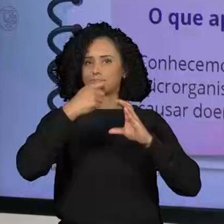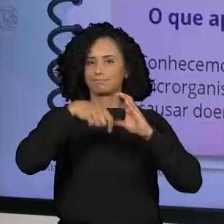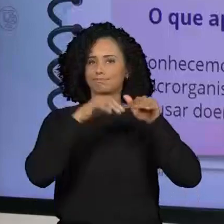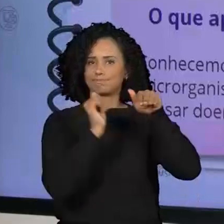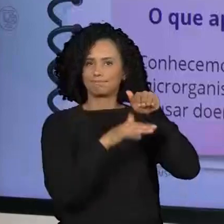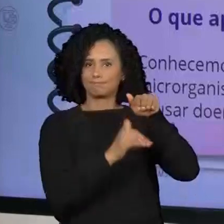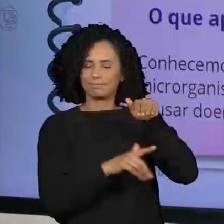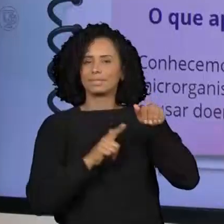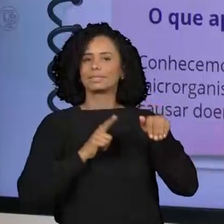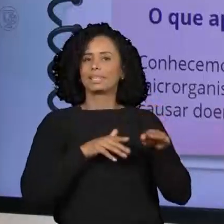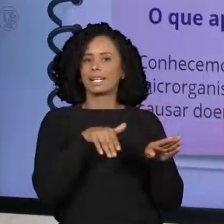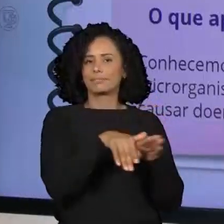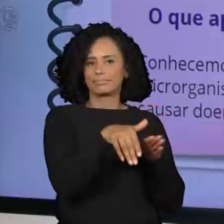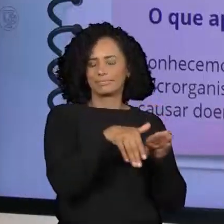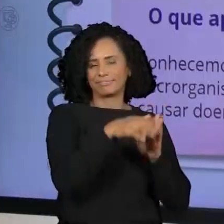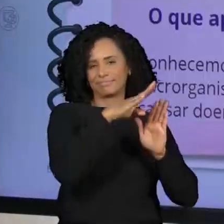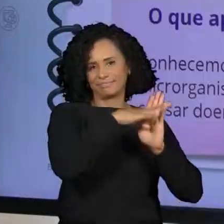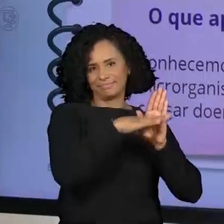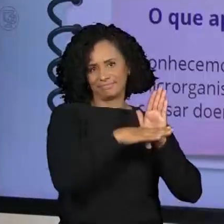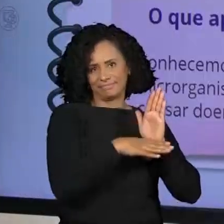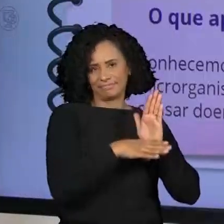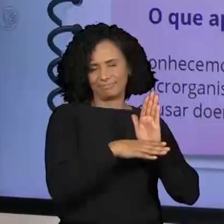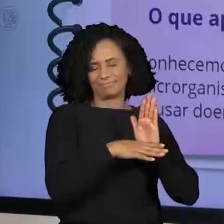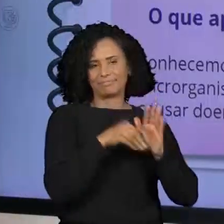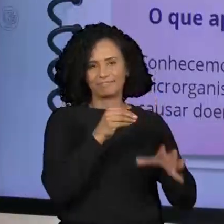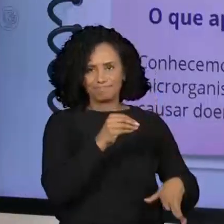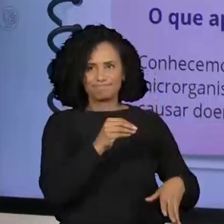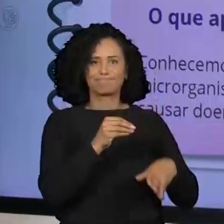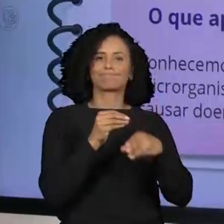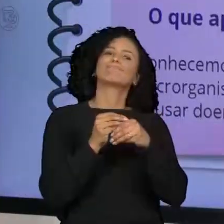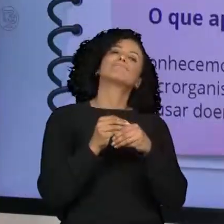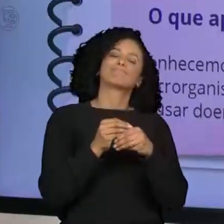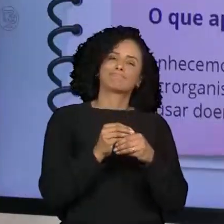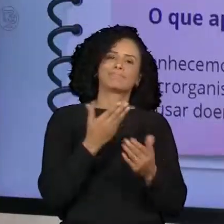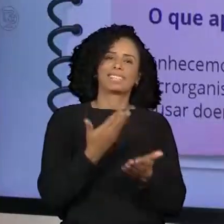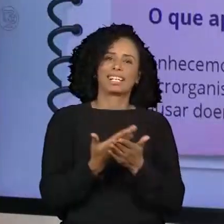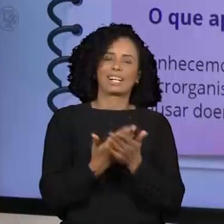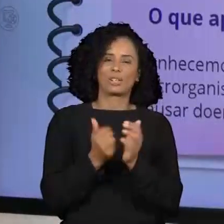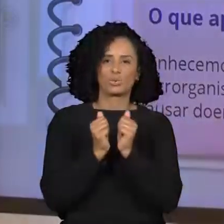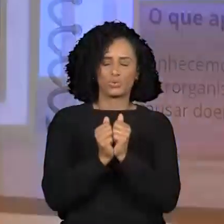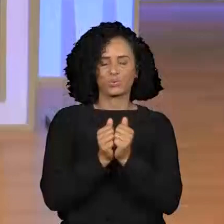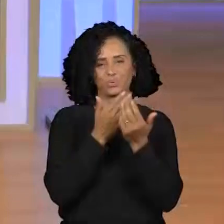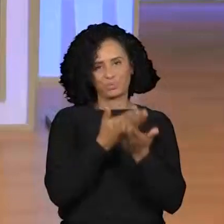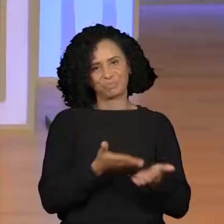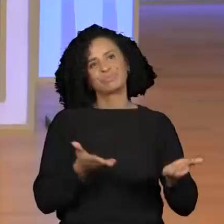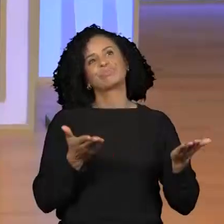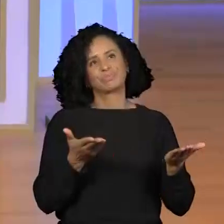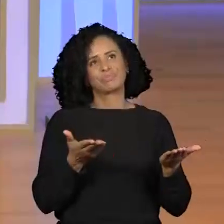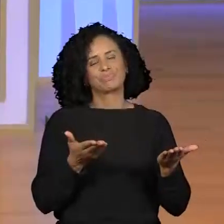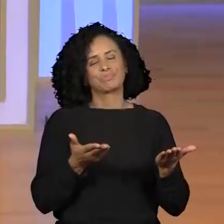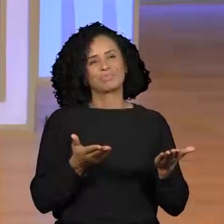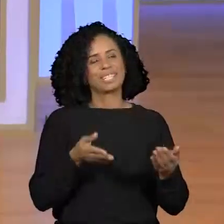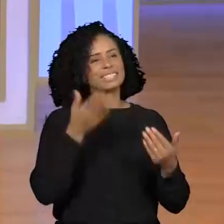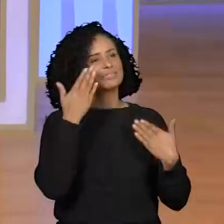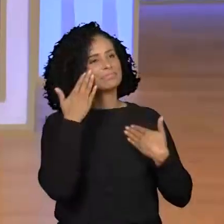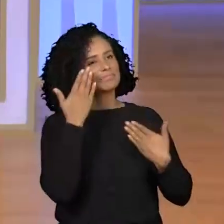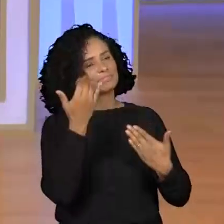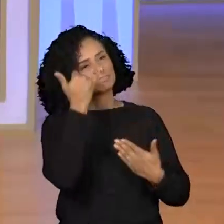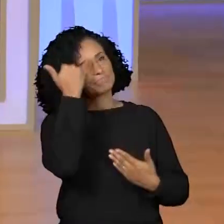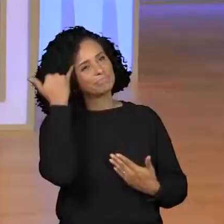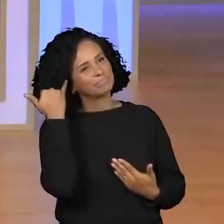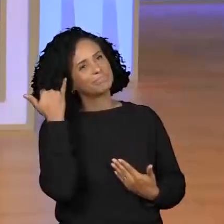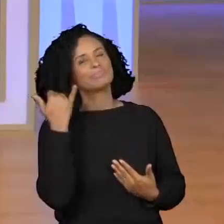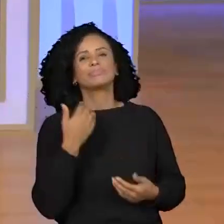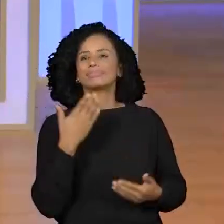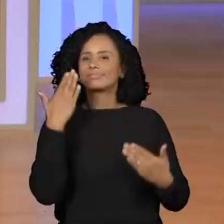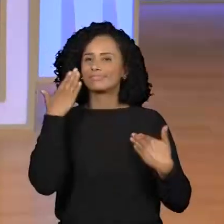roteiro de atividades para complementar essa videoaula aí com os nossos estudantes. Professora Priscila, muito obrigada. Muito